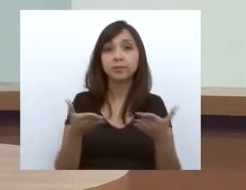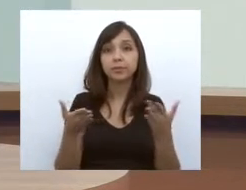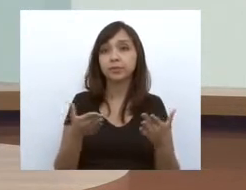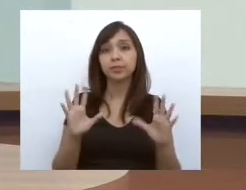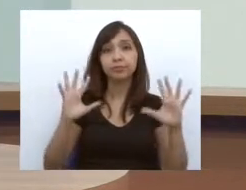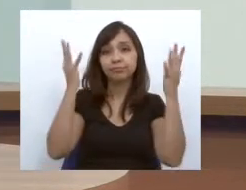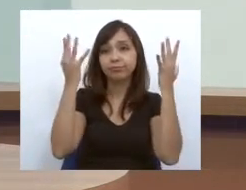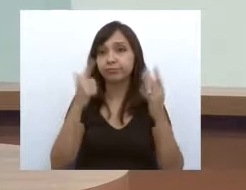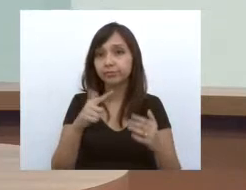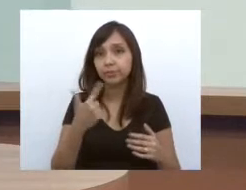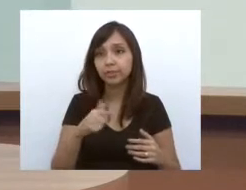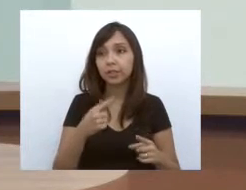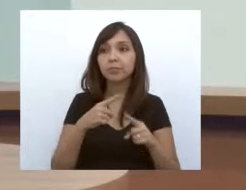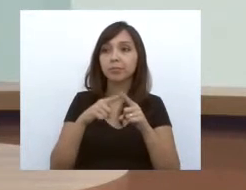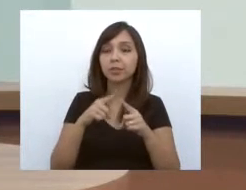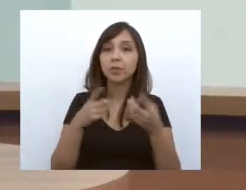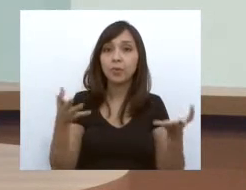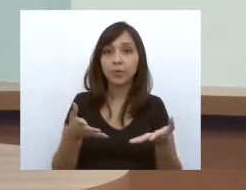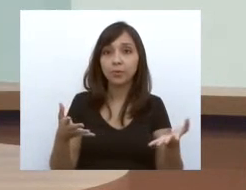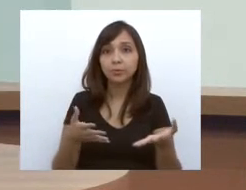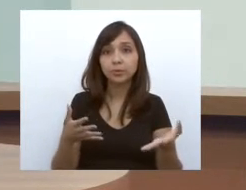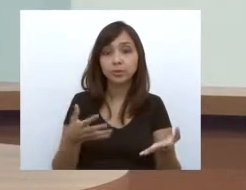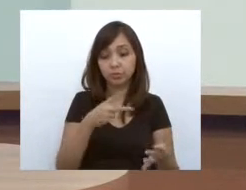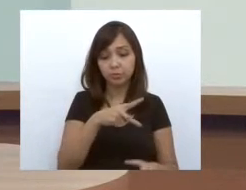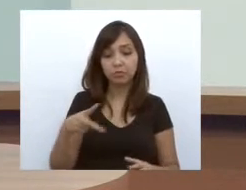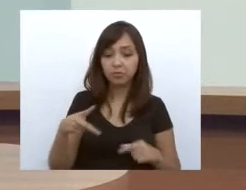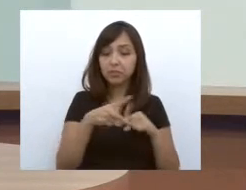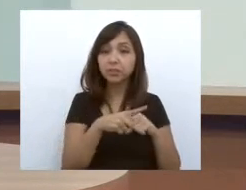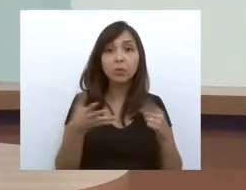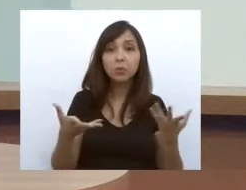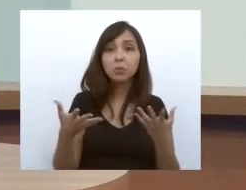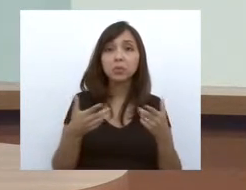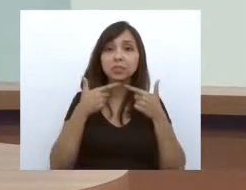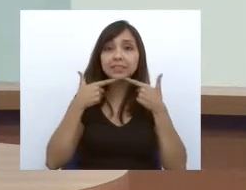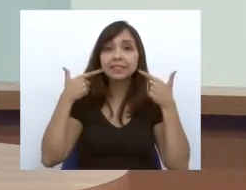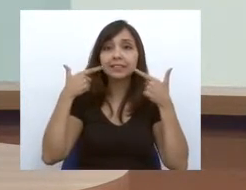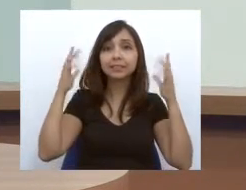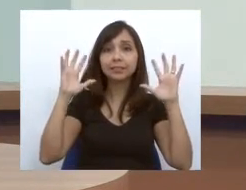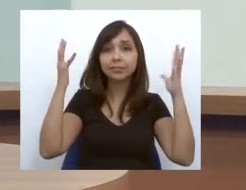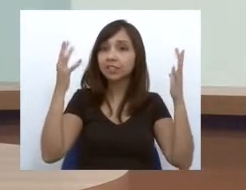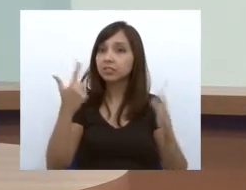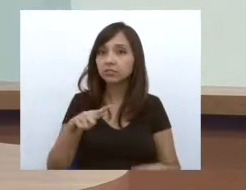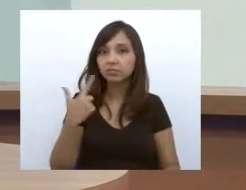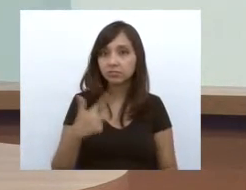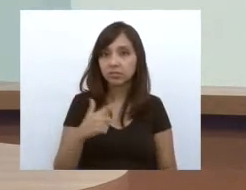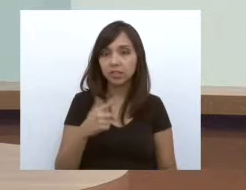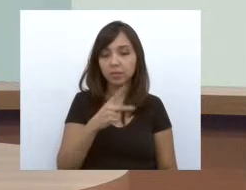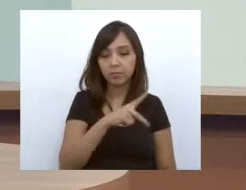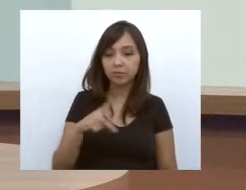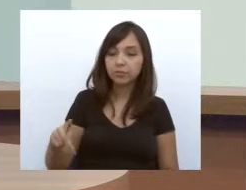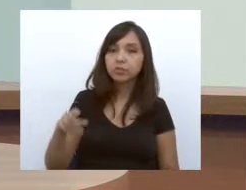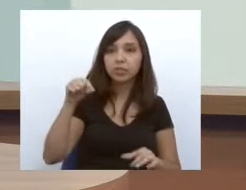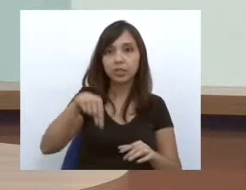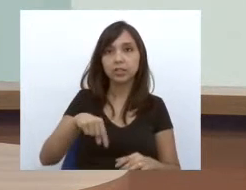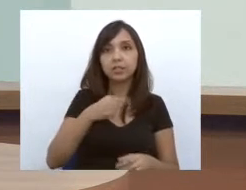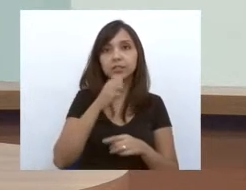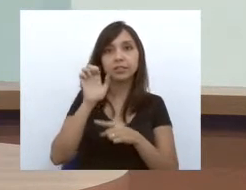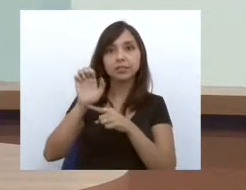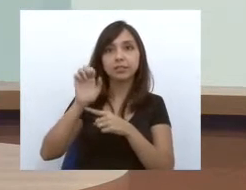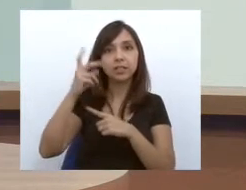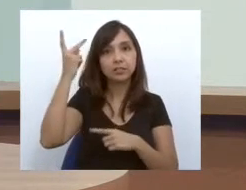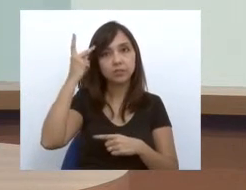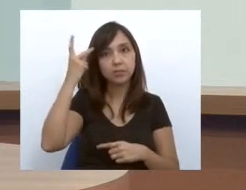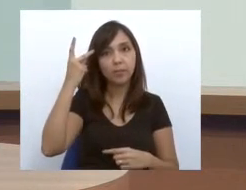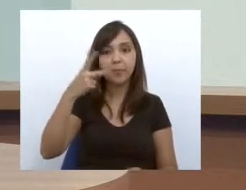homenagem, porque eu tenho certeza que os professores não têm motivo nenhum para comemorar, em especial os professores do Estado de São Paulo. O governo